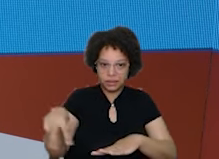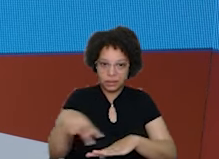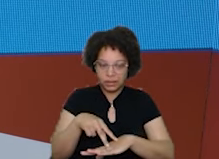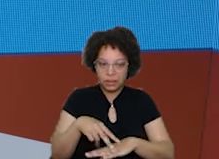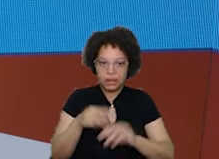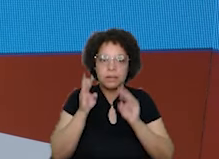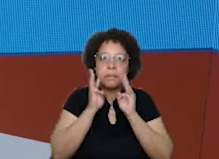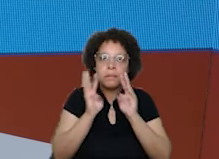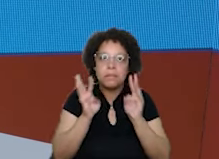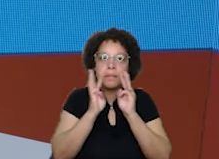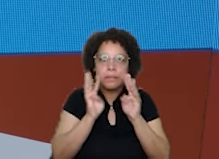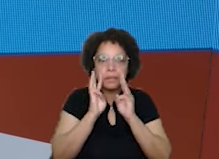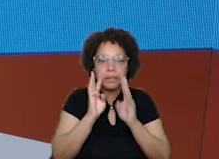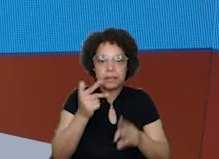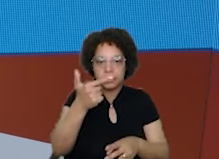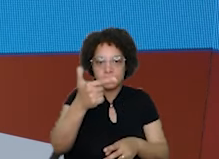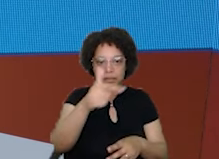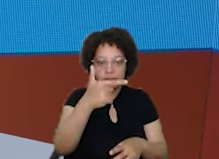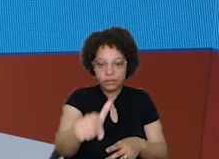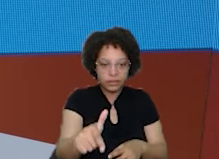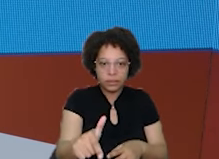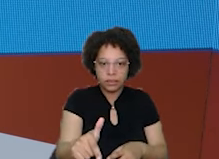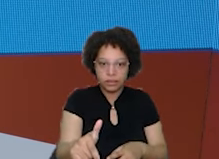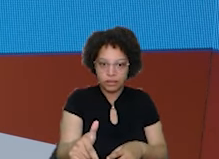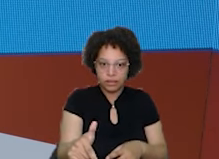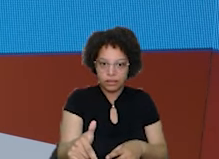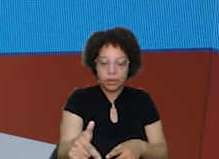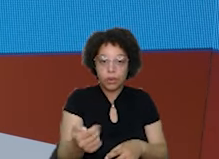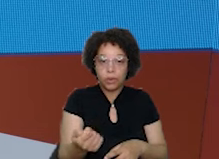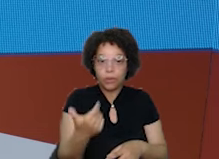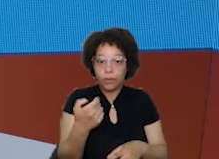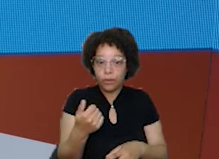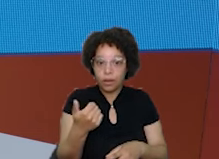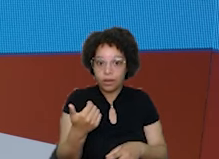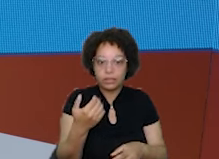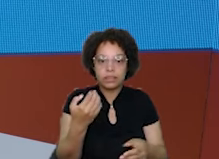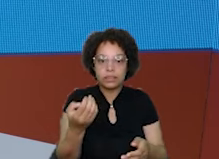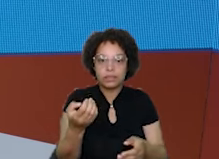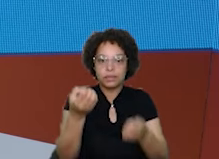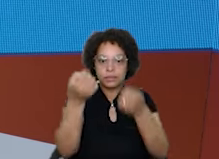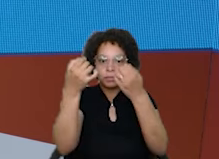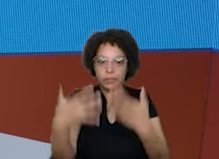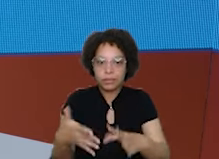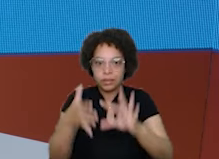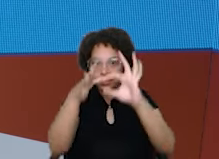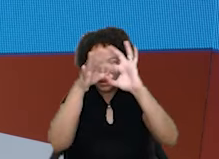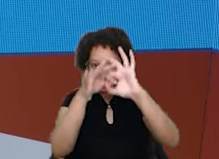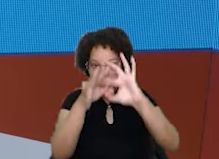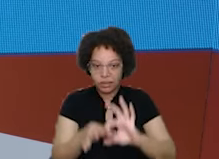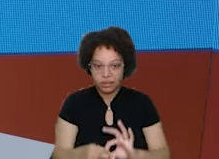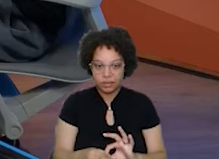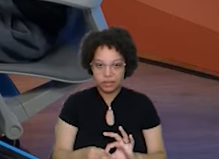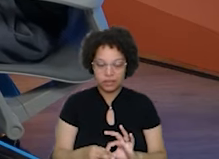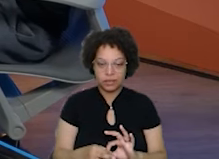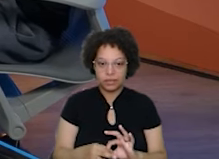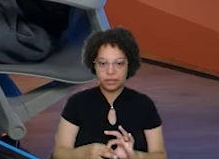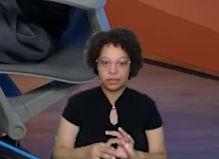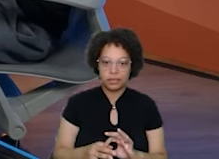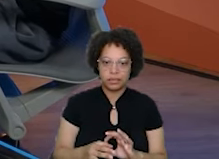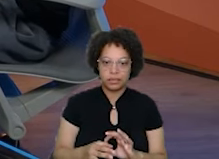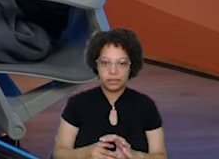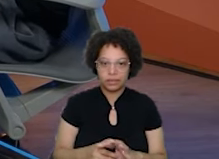ouvidoria para falar mal de aí foi explicar o Contex isso fal que não existe foi explicar o contexto não